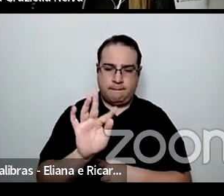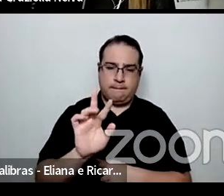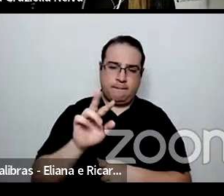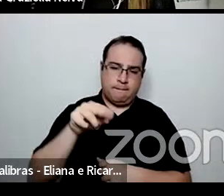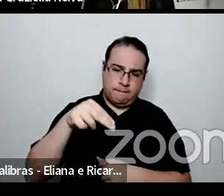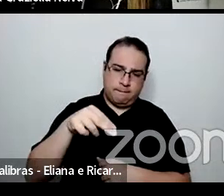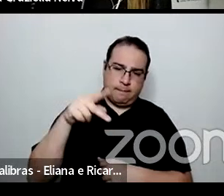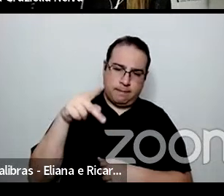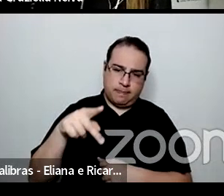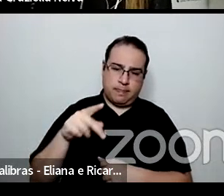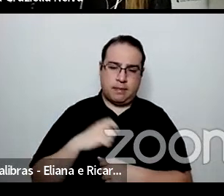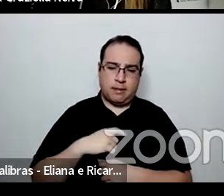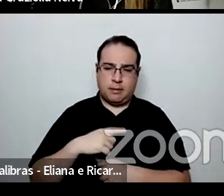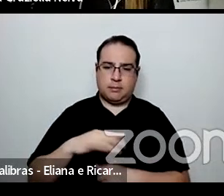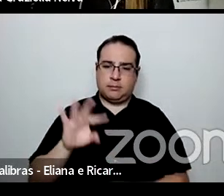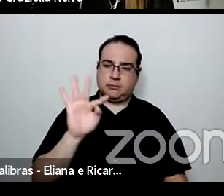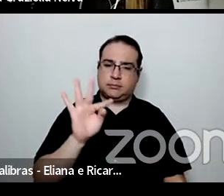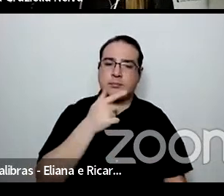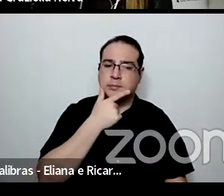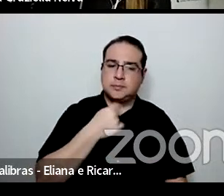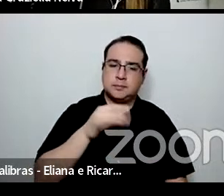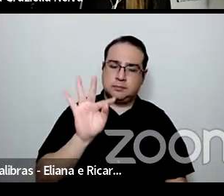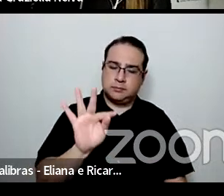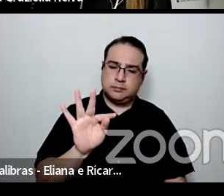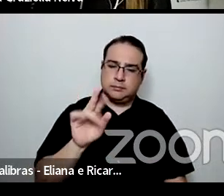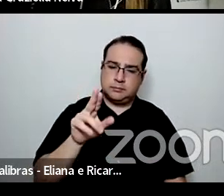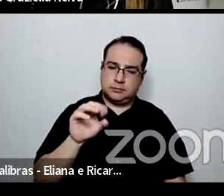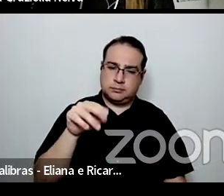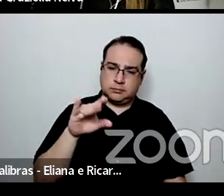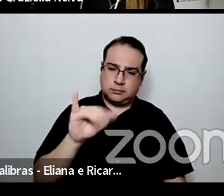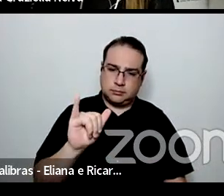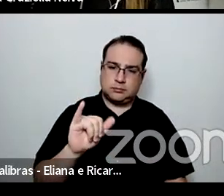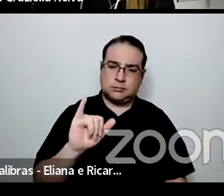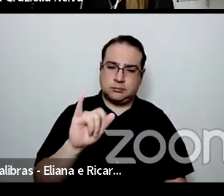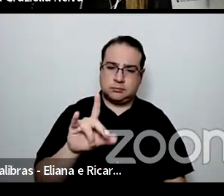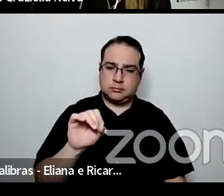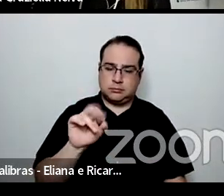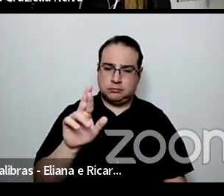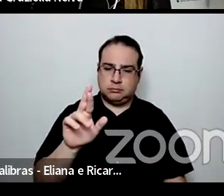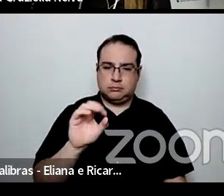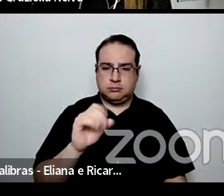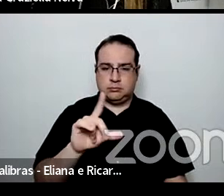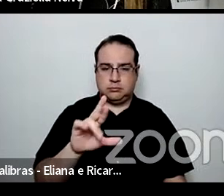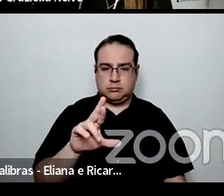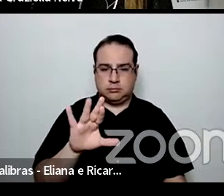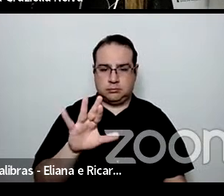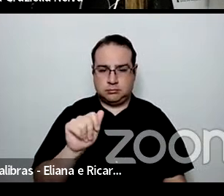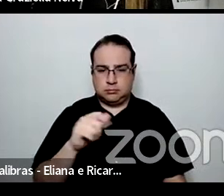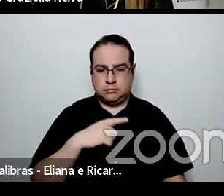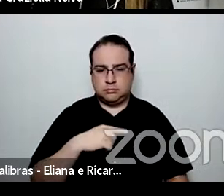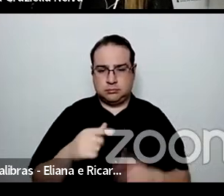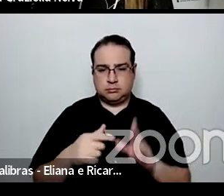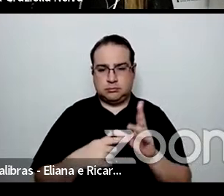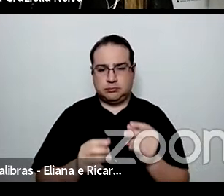Pimentel Tony Carlos Santos Soares Igor Oliveira Anabela F Luiz Carlos Aquino